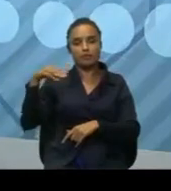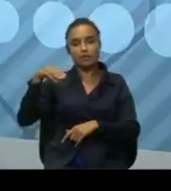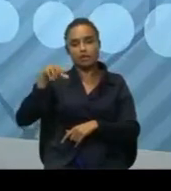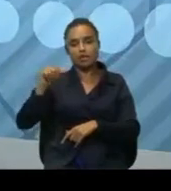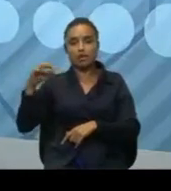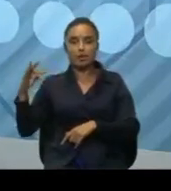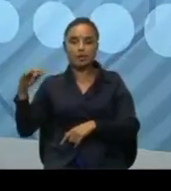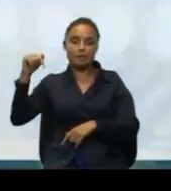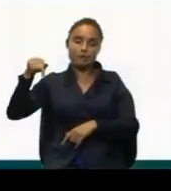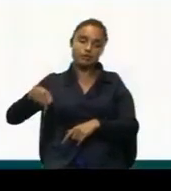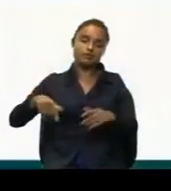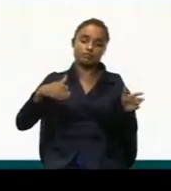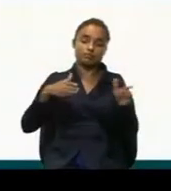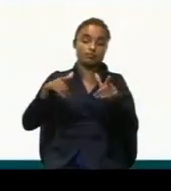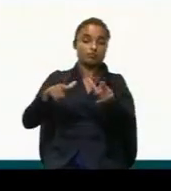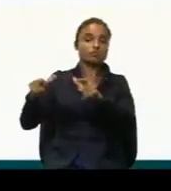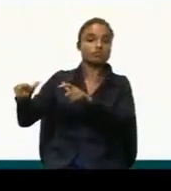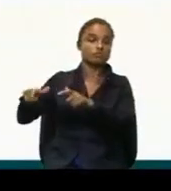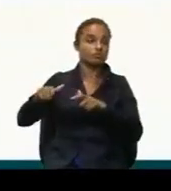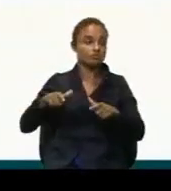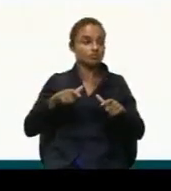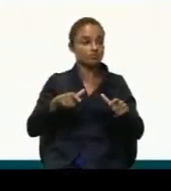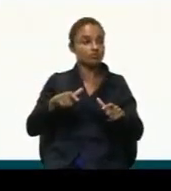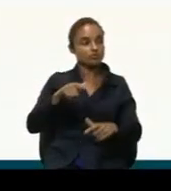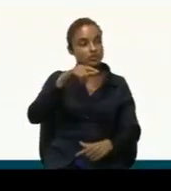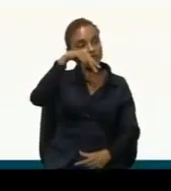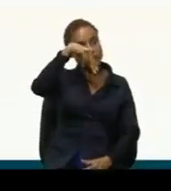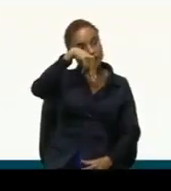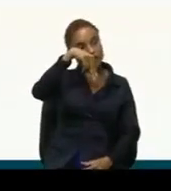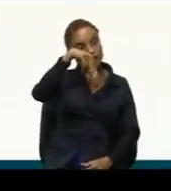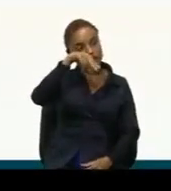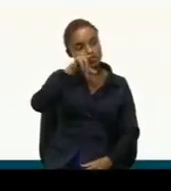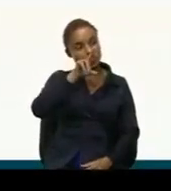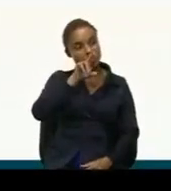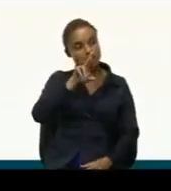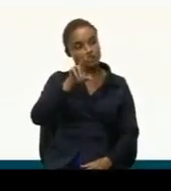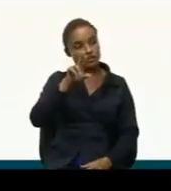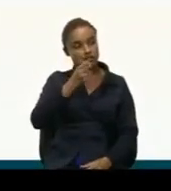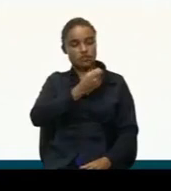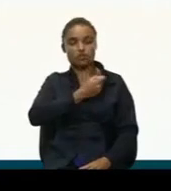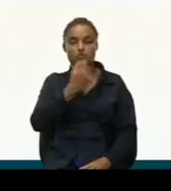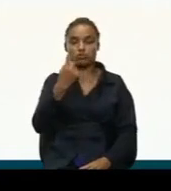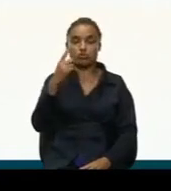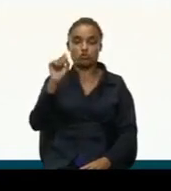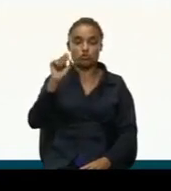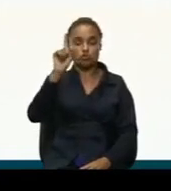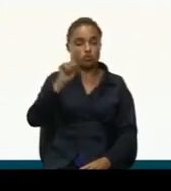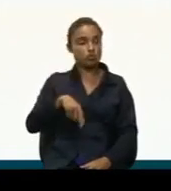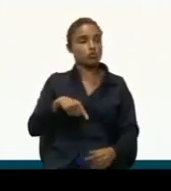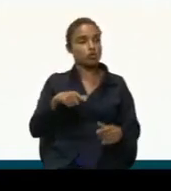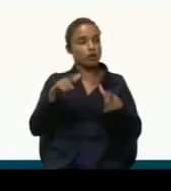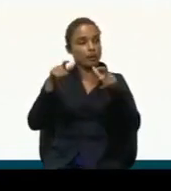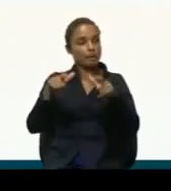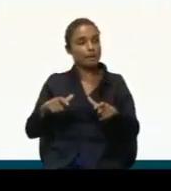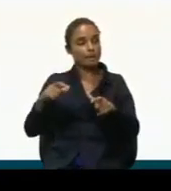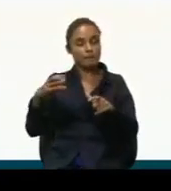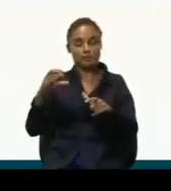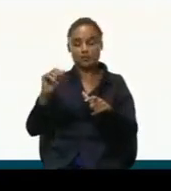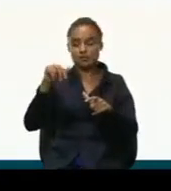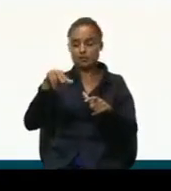Então, retornando para o quadro, a gente vê que a NR18, ela vai estar falando para nós sobre os canteiros que devem